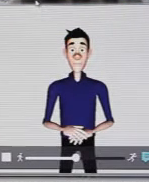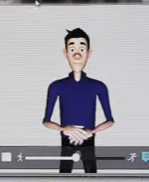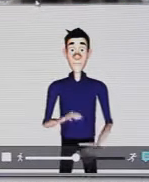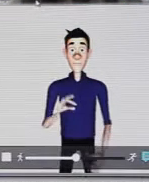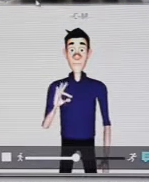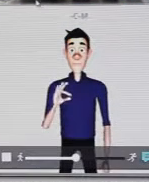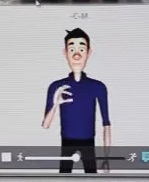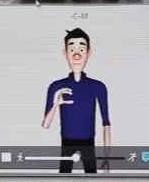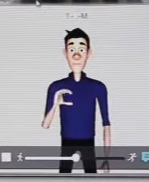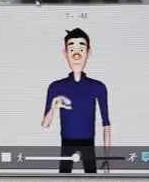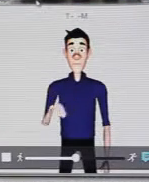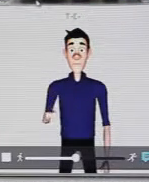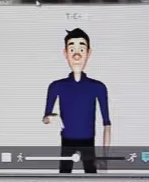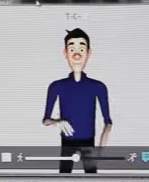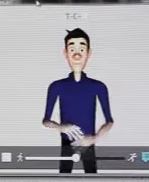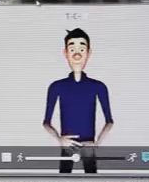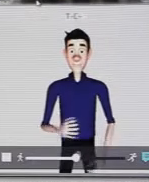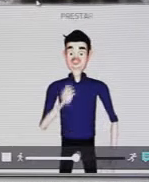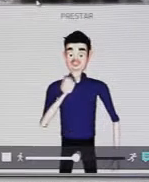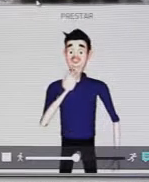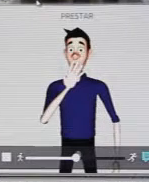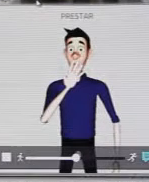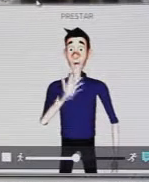VLibras está fazendo a tradução em Libras e